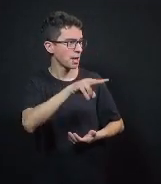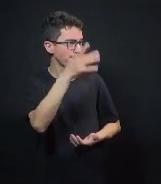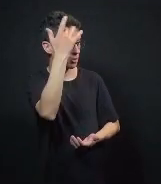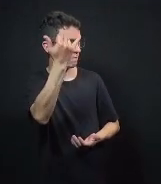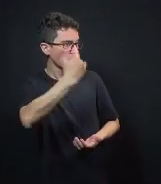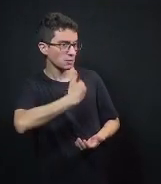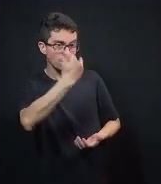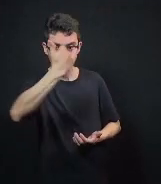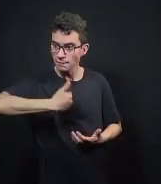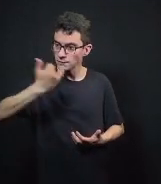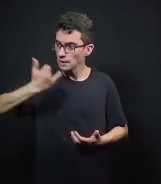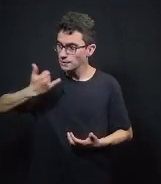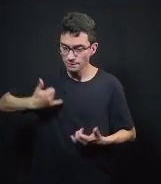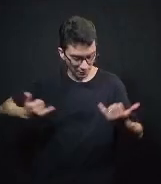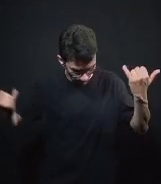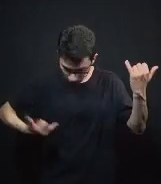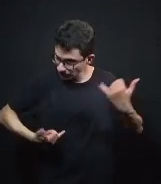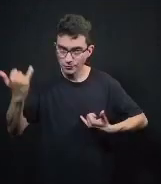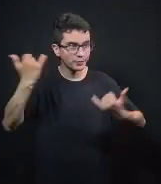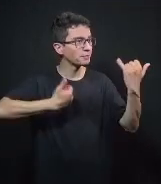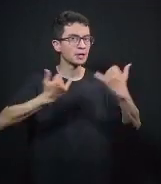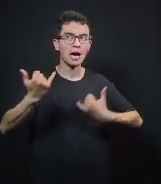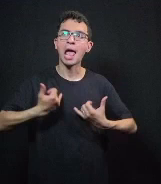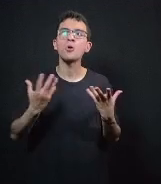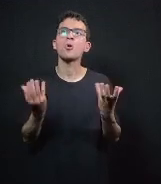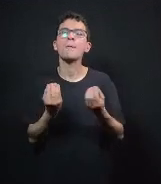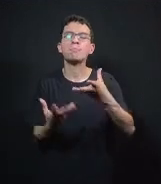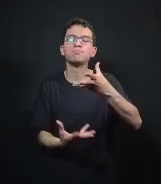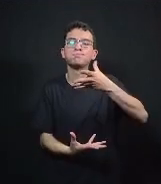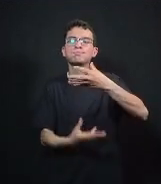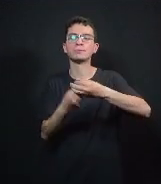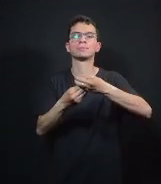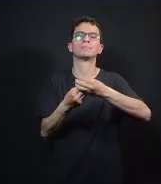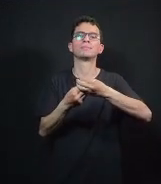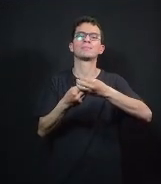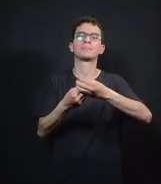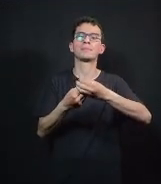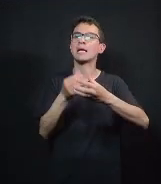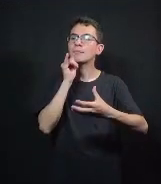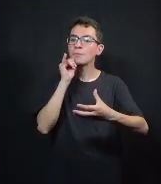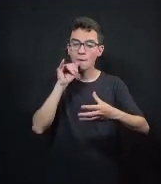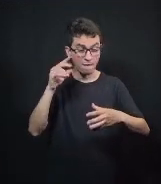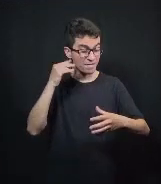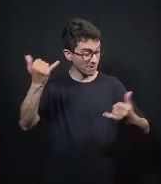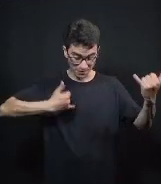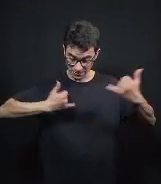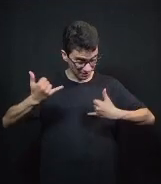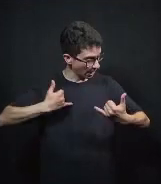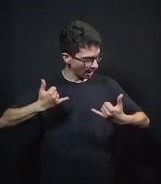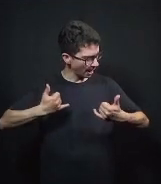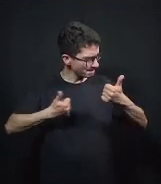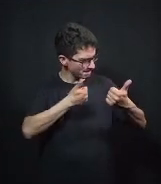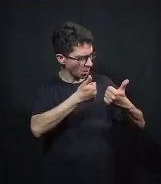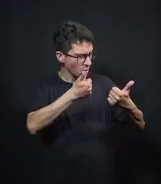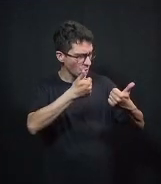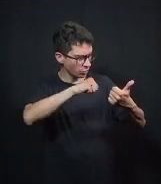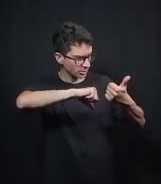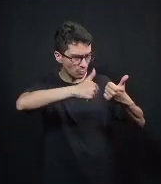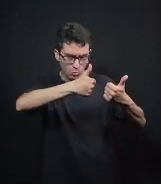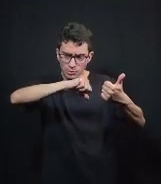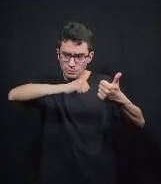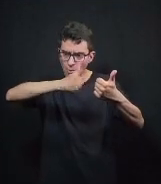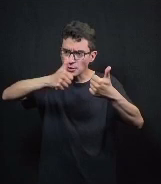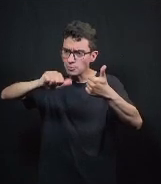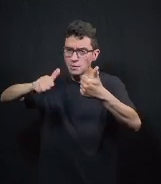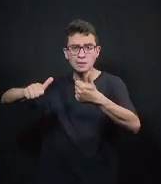explicação de como filtrar o que é bom do que é ruim, né? A informação do ruído nisso tudo.